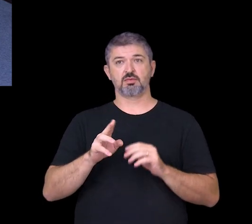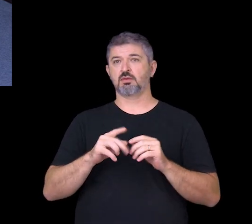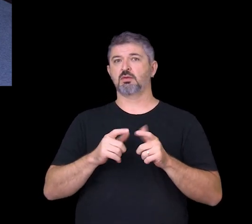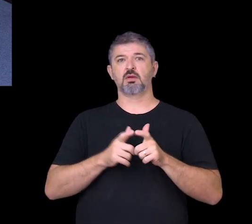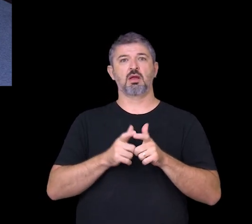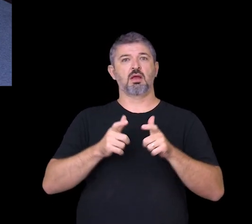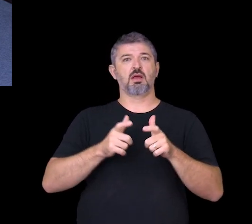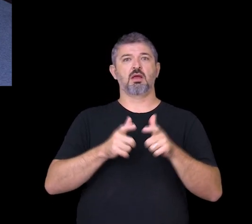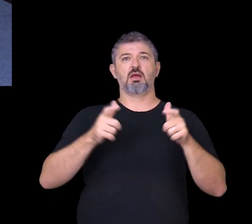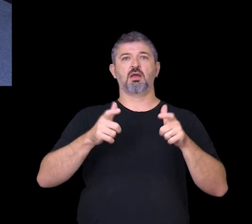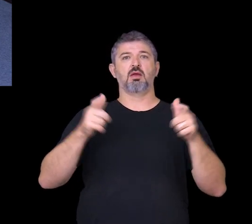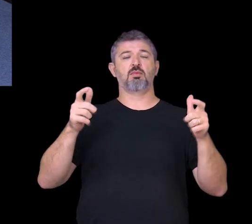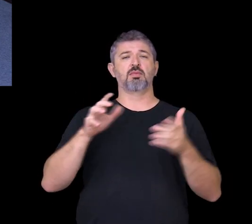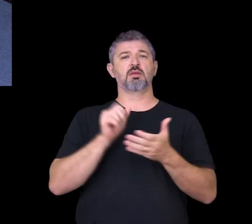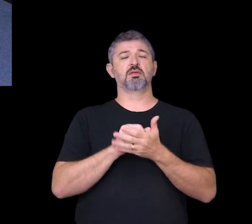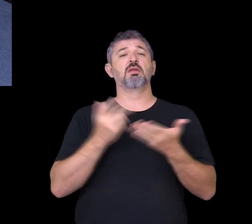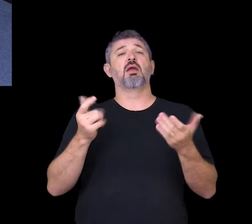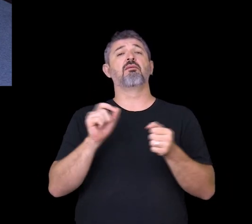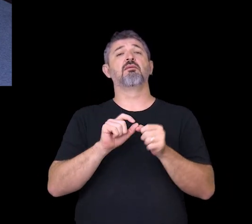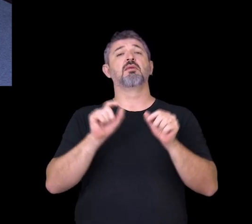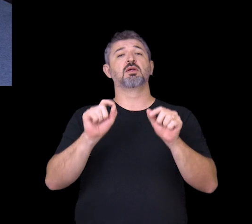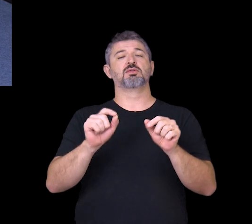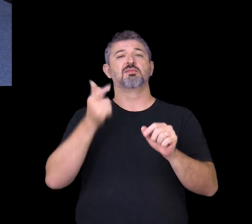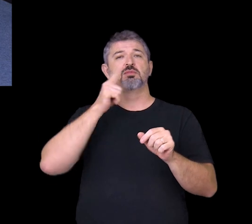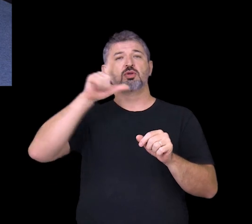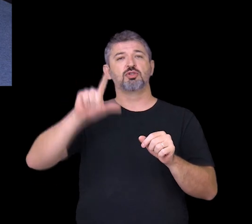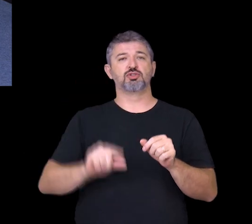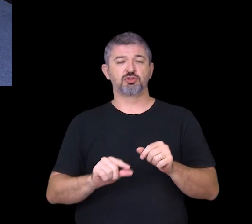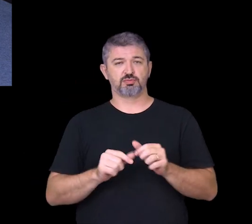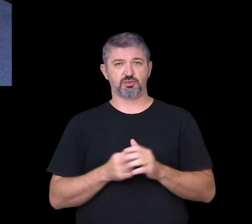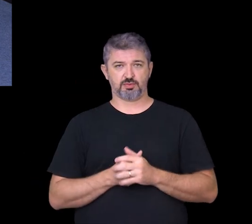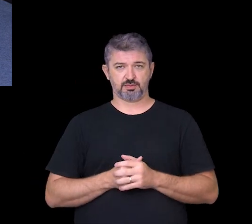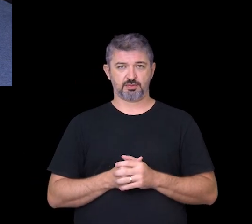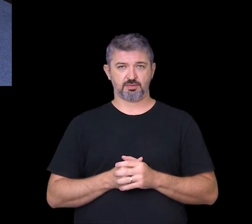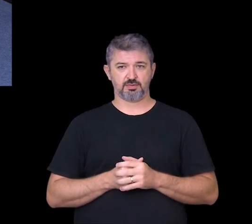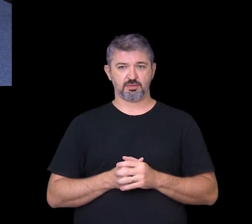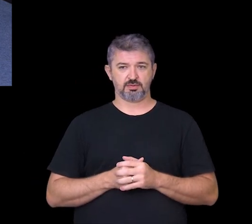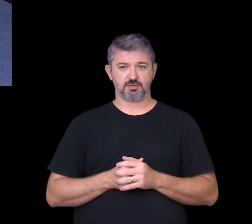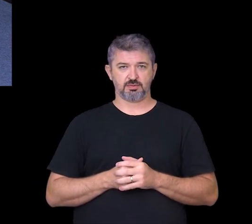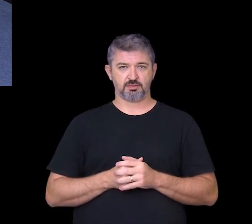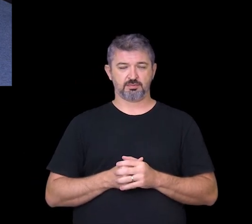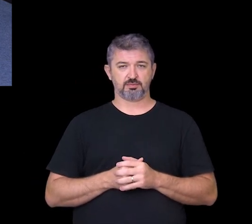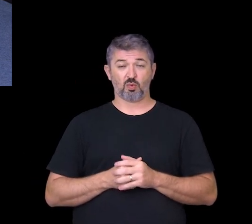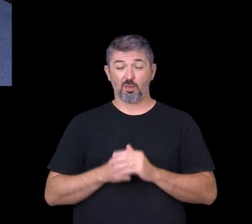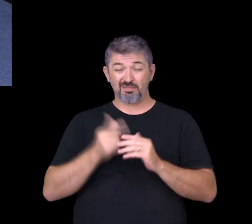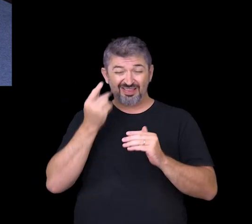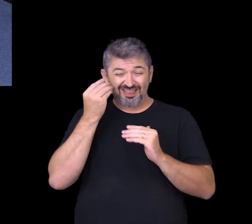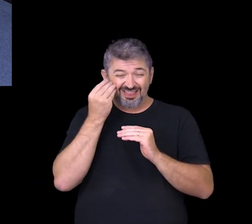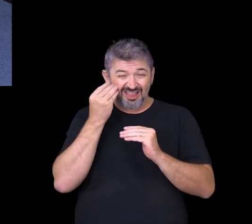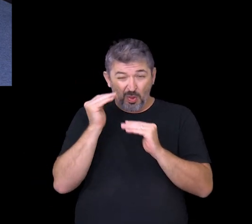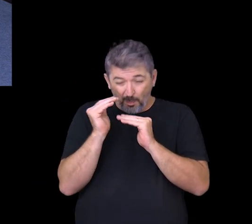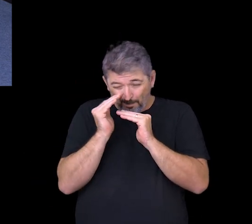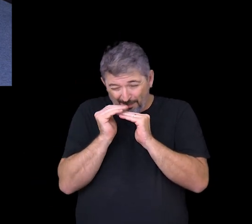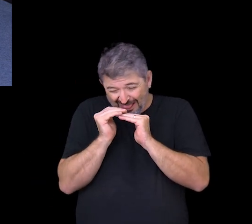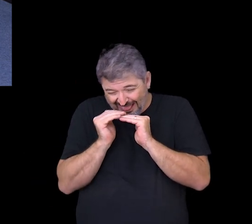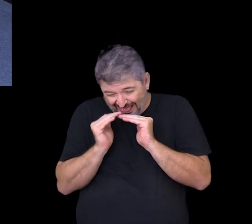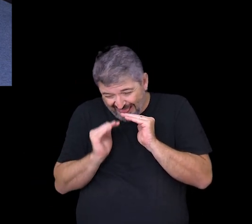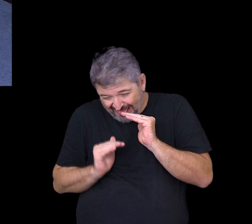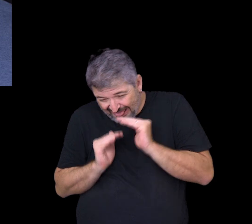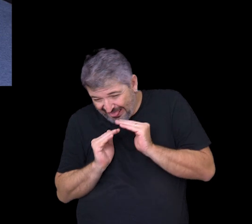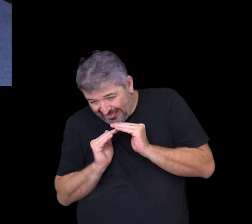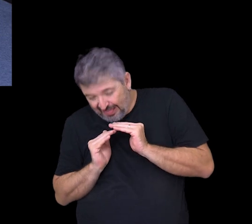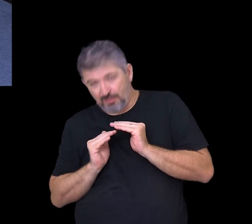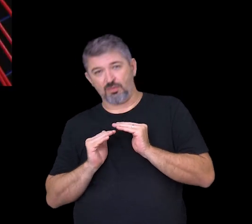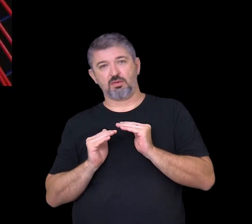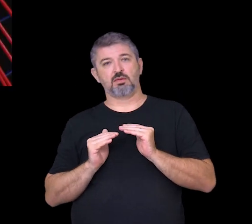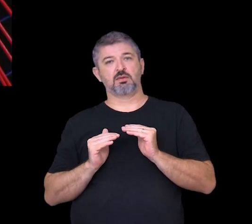esse aumento desses registros. O que fazer para poder reduzir esses índices ao mínimo possível, digamos assim?